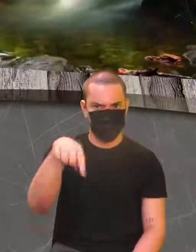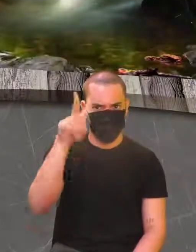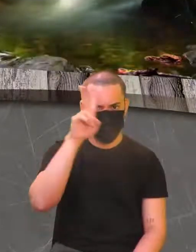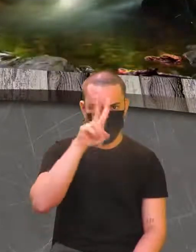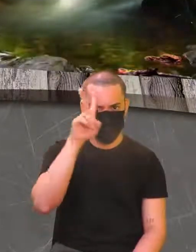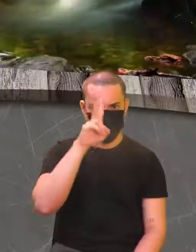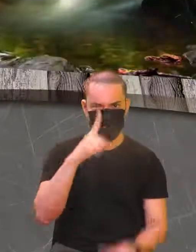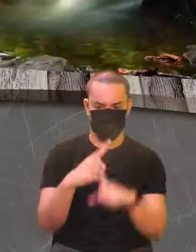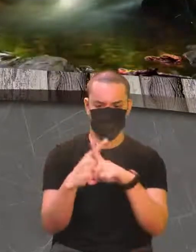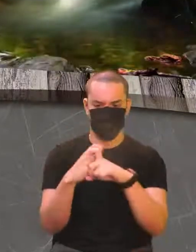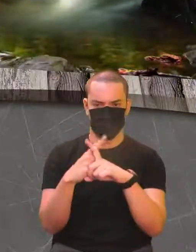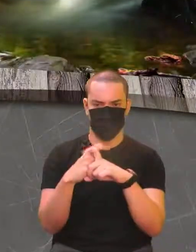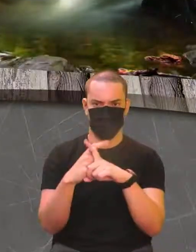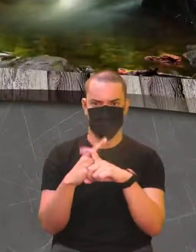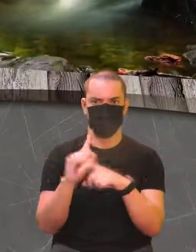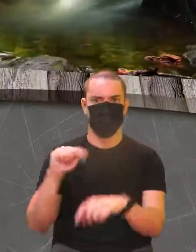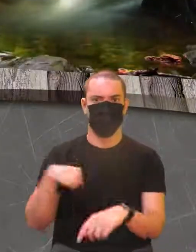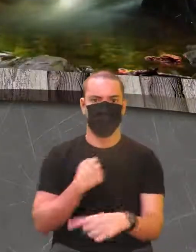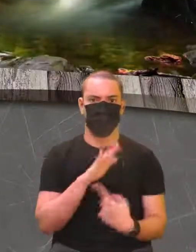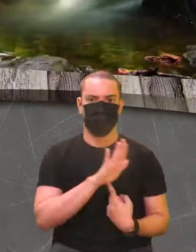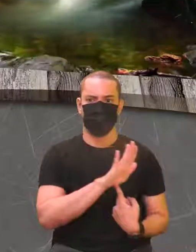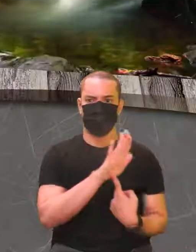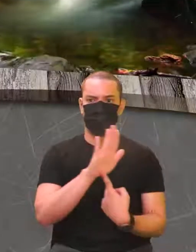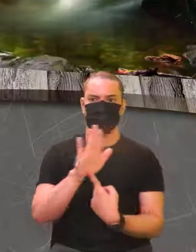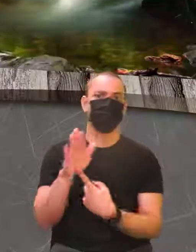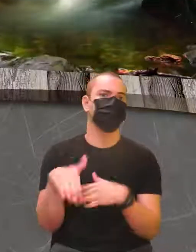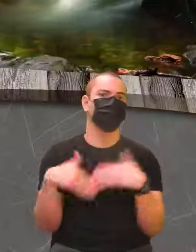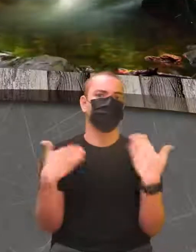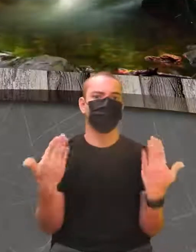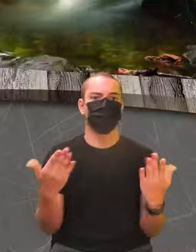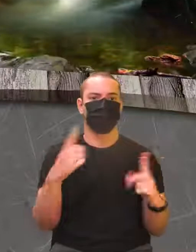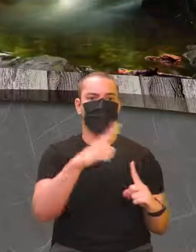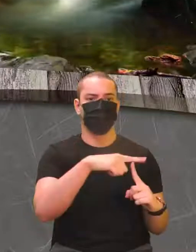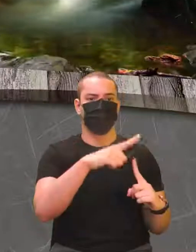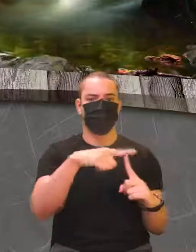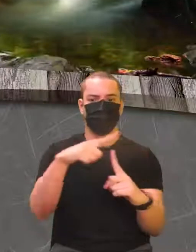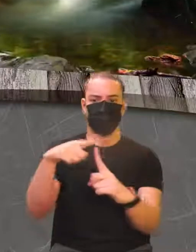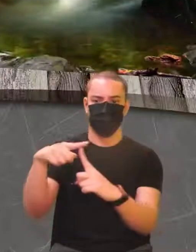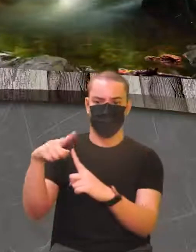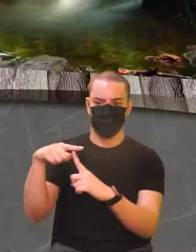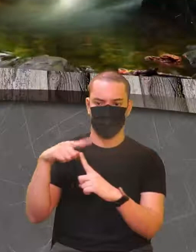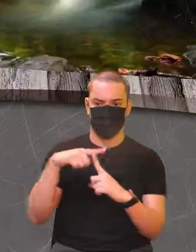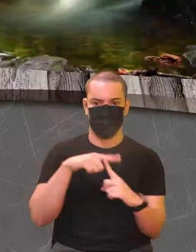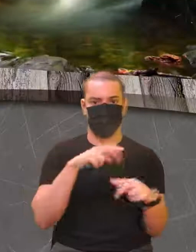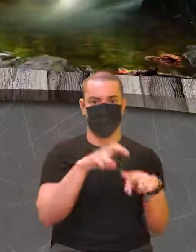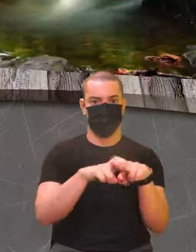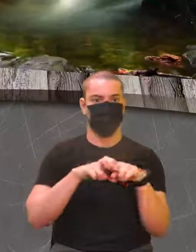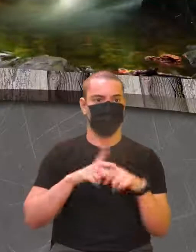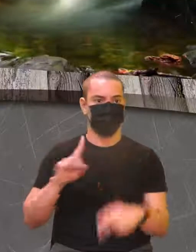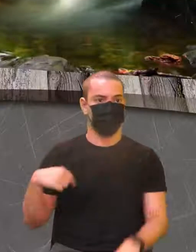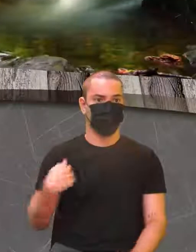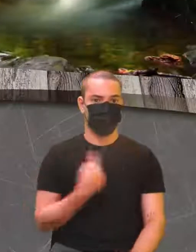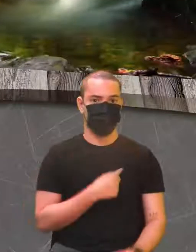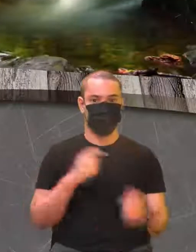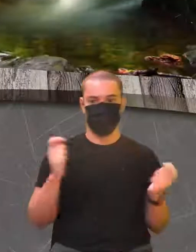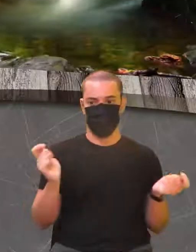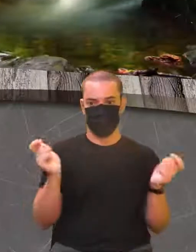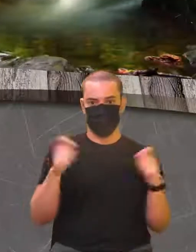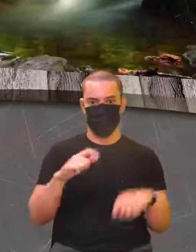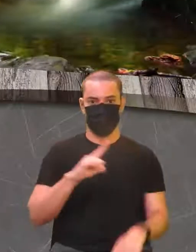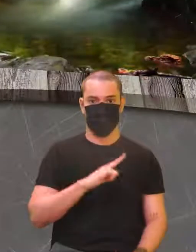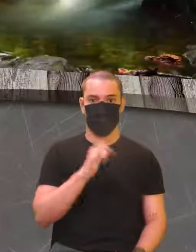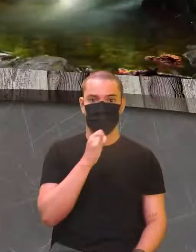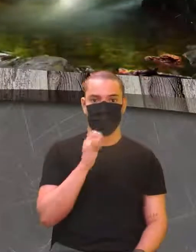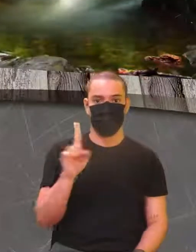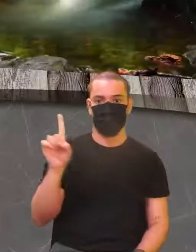gente mostrou para vocês quais são os tipos deles, tá? Então, nós podemos ter cromossomos, vamos dizer que se o meu